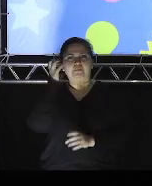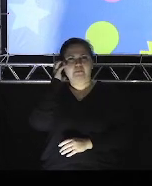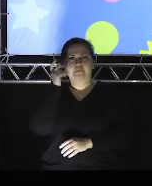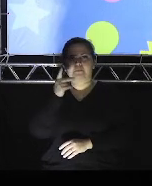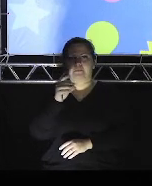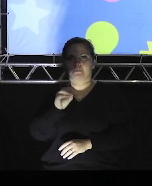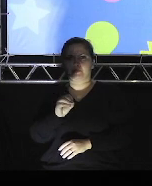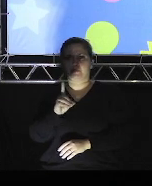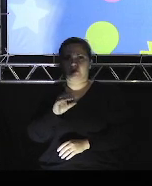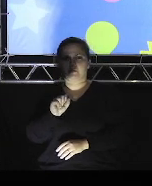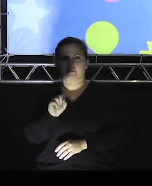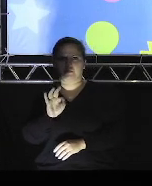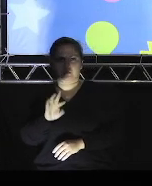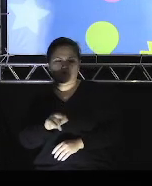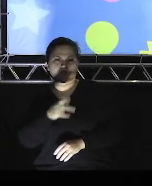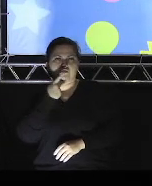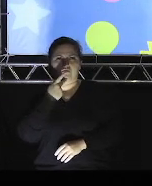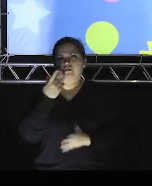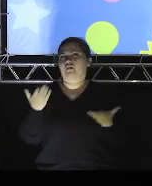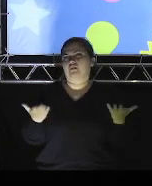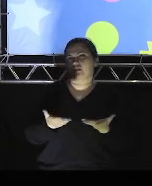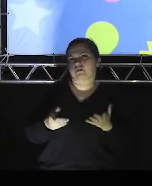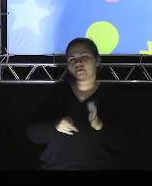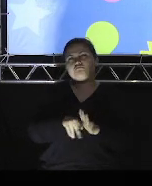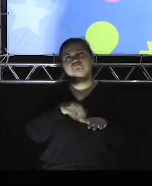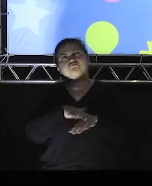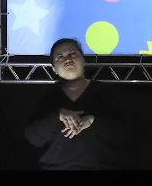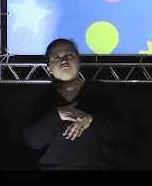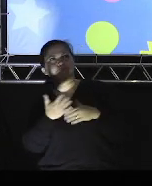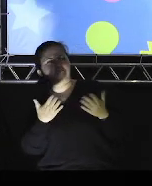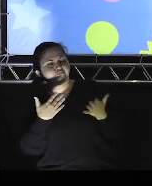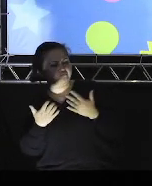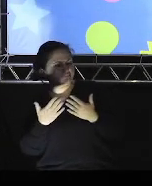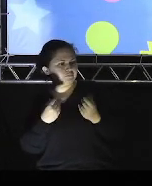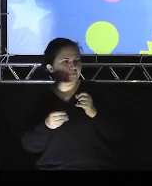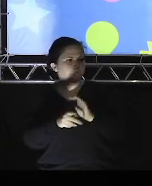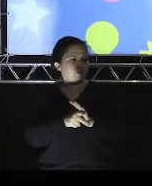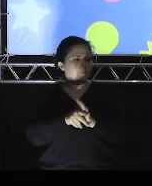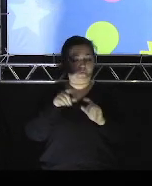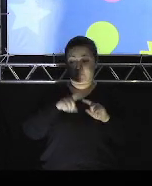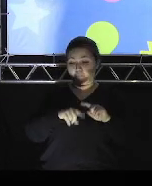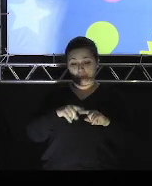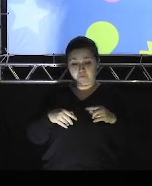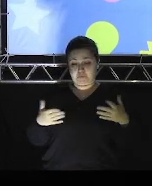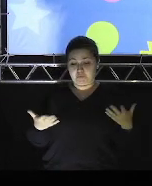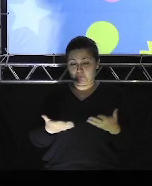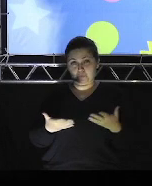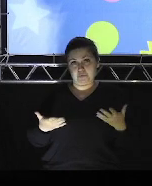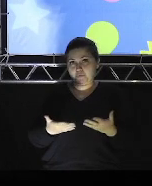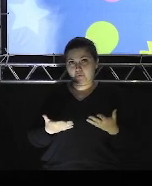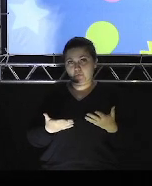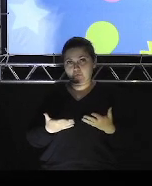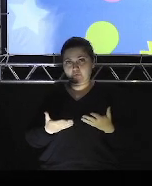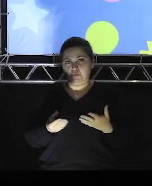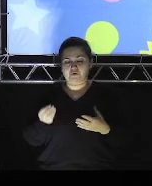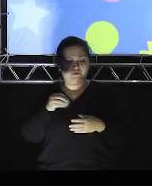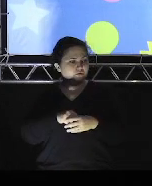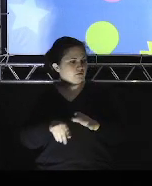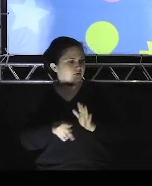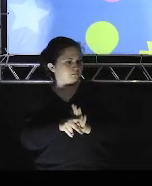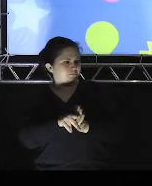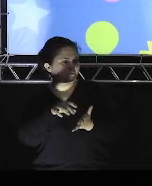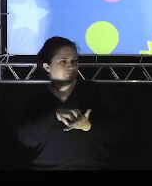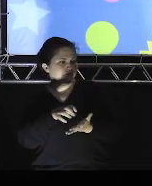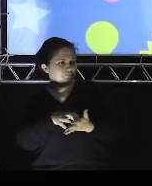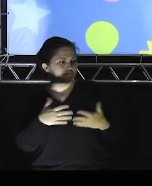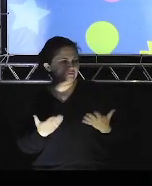recentemente, que a Pri Chagas e o Rafa Albino estavam ali conversando, né? O produto hoje, ele está na hype que a agilidade,